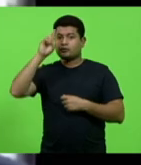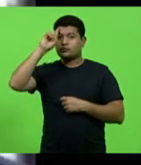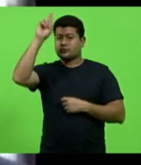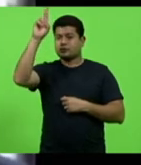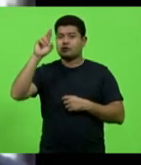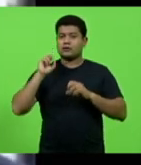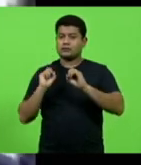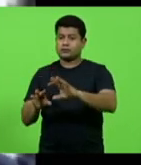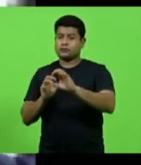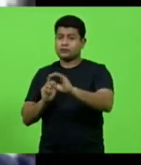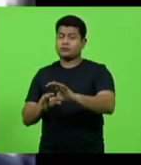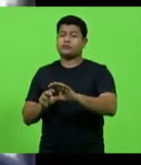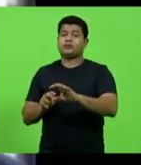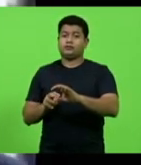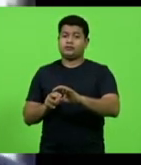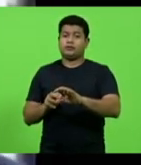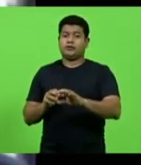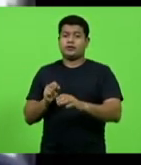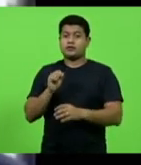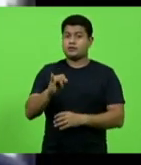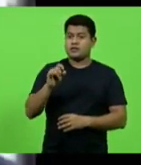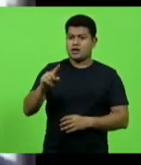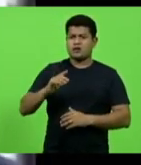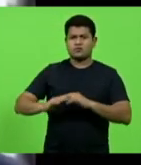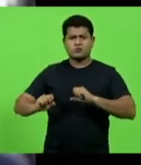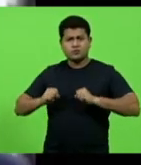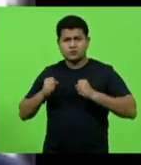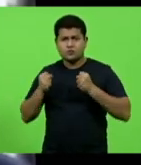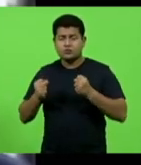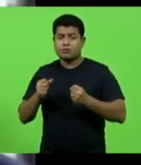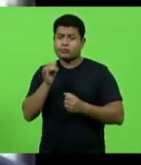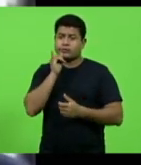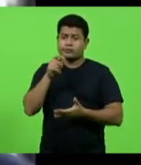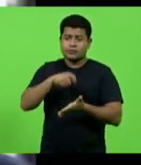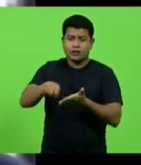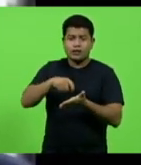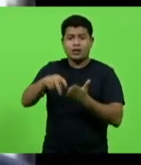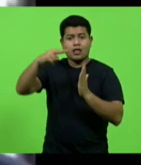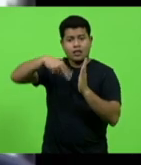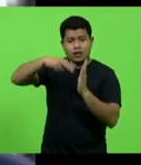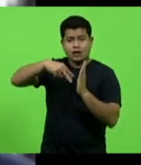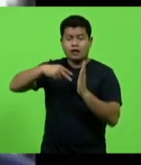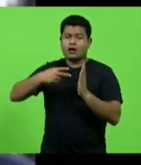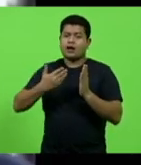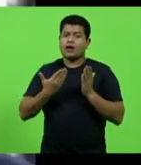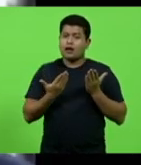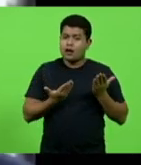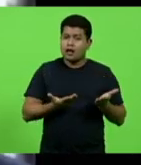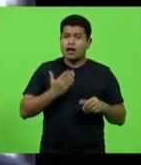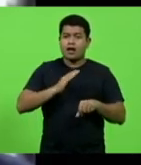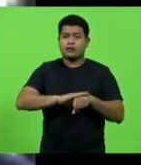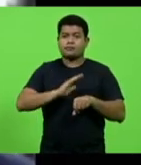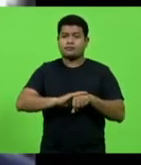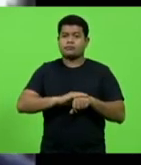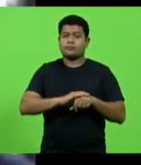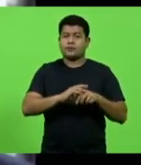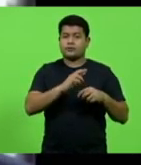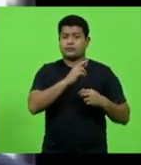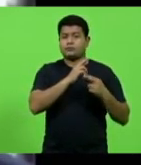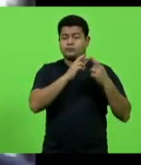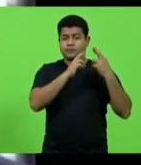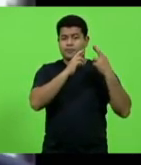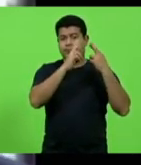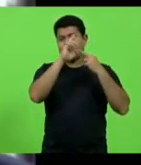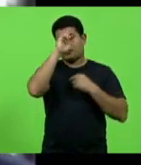fizessem o seu melhor, se as crianças não aprendessem a ler e escrever, o Estado poderia, de alguma forma, direcionar essas famílias